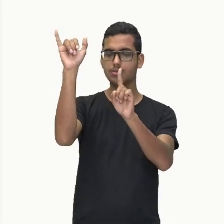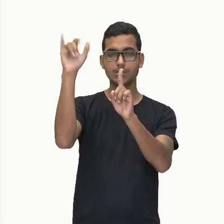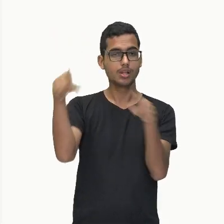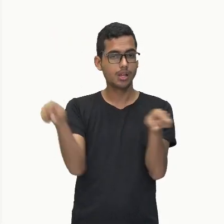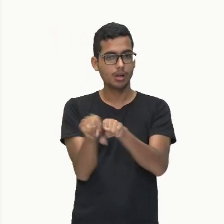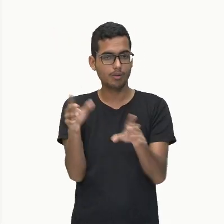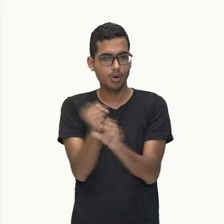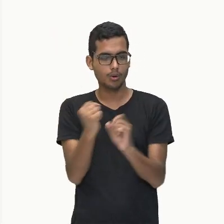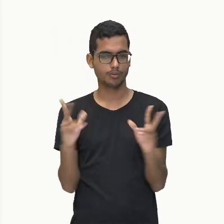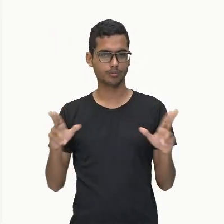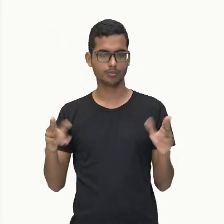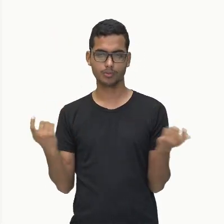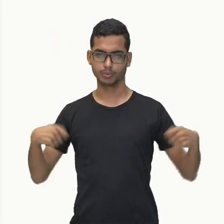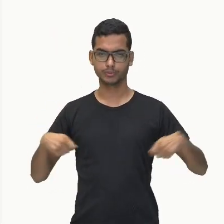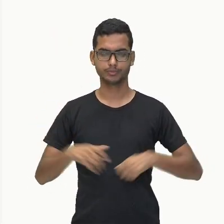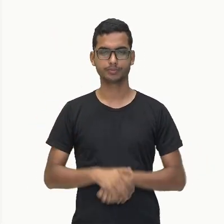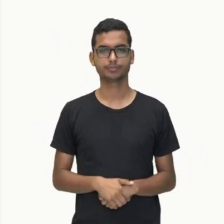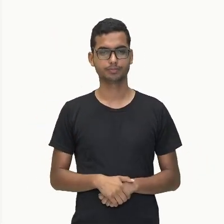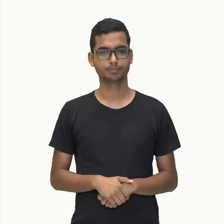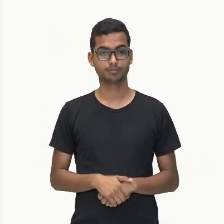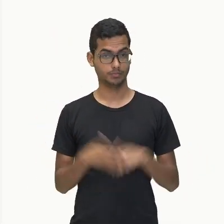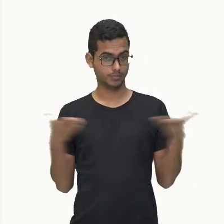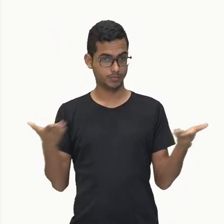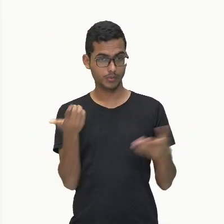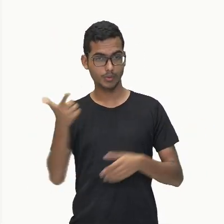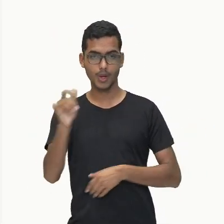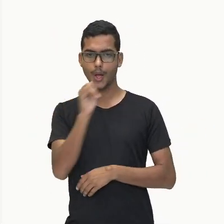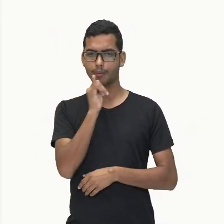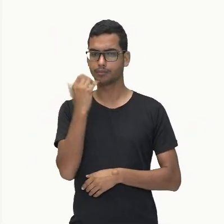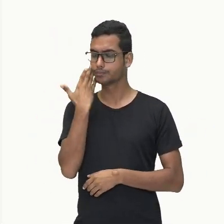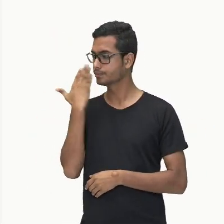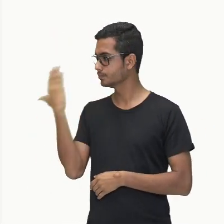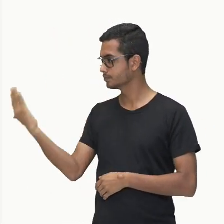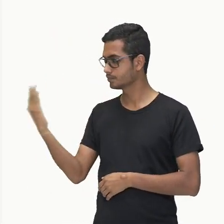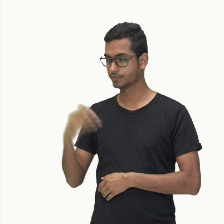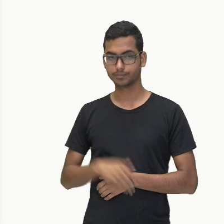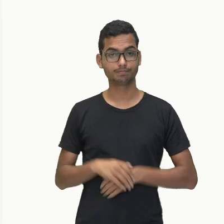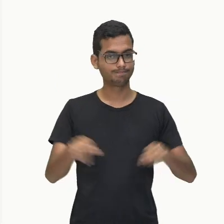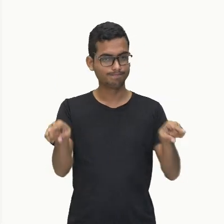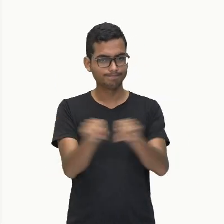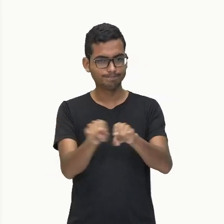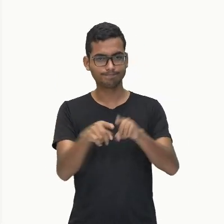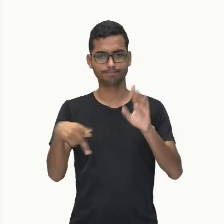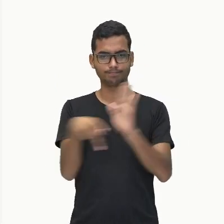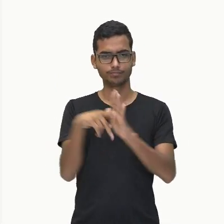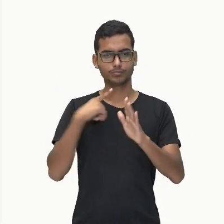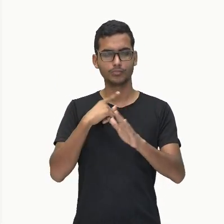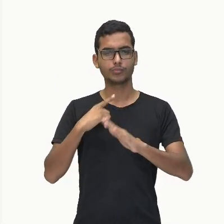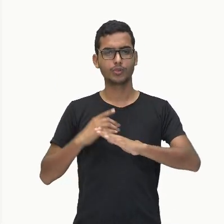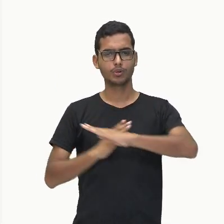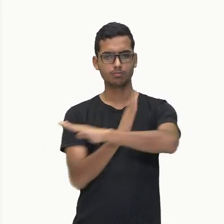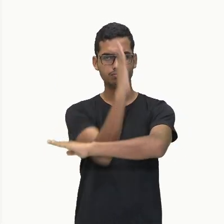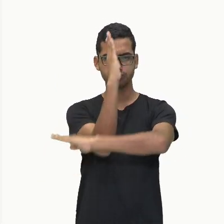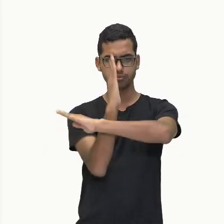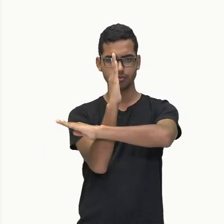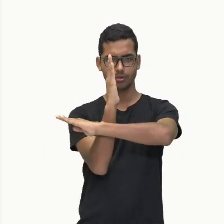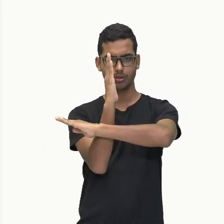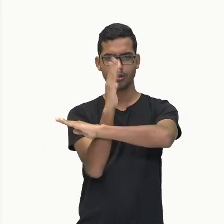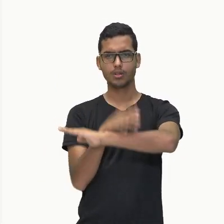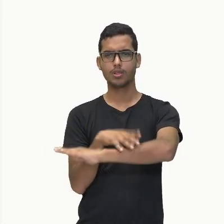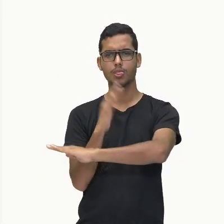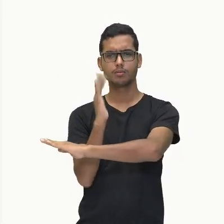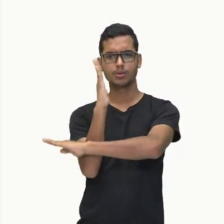Ainda nessa situação, nós temos os pontos A e B, A com coordenada menos 2 e menos 1,